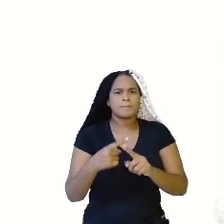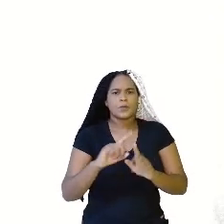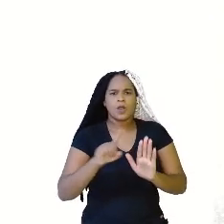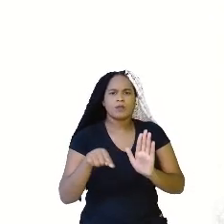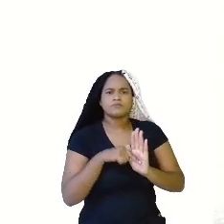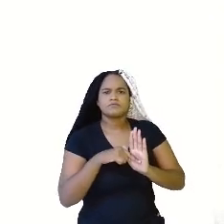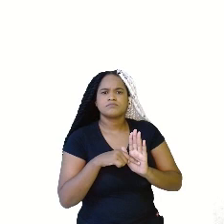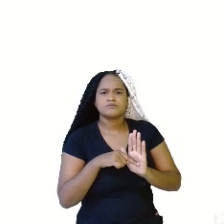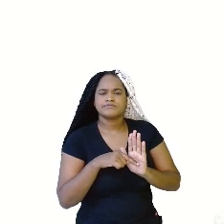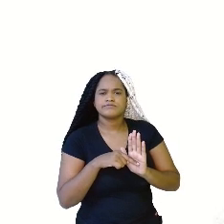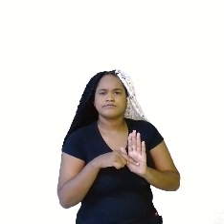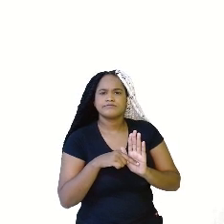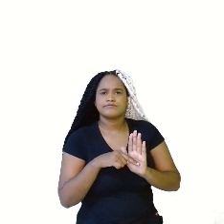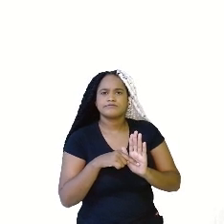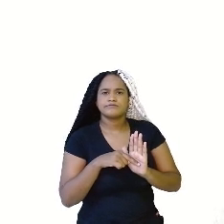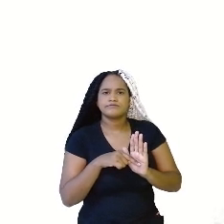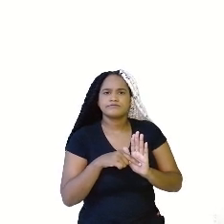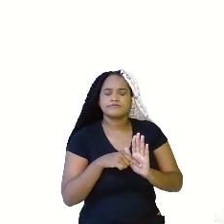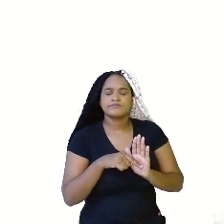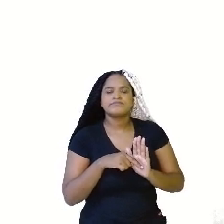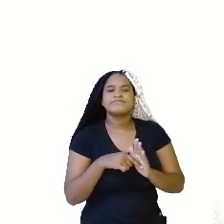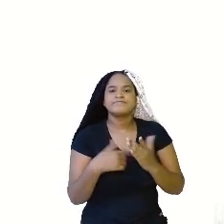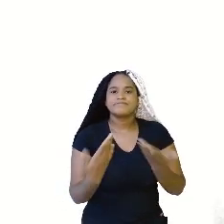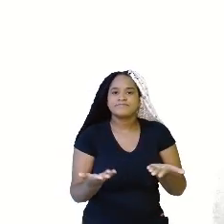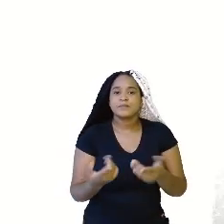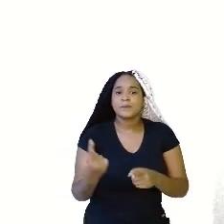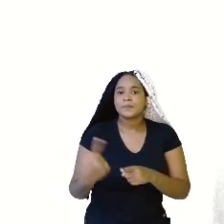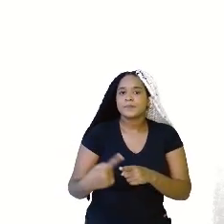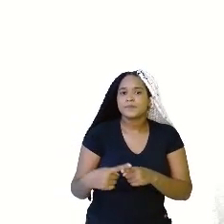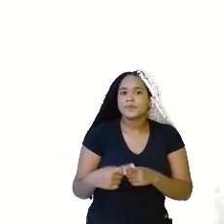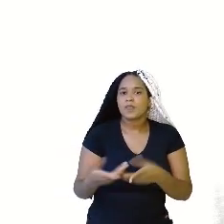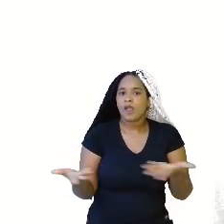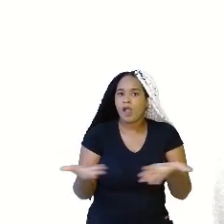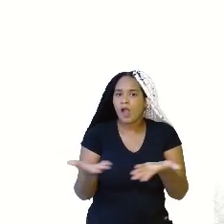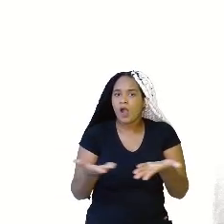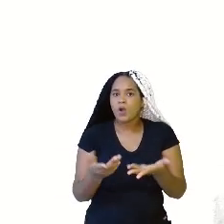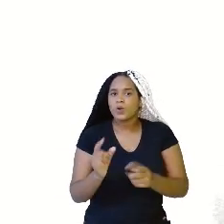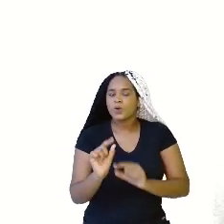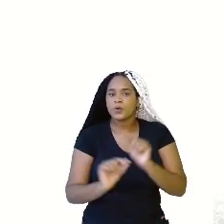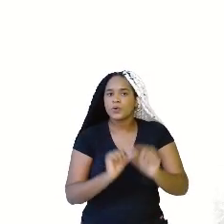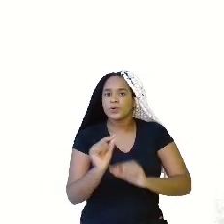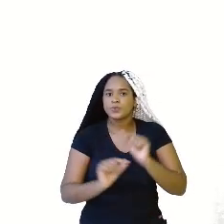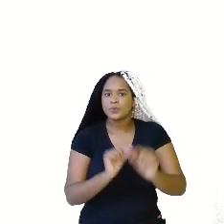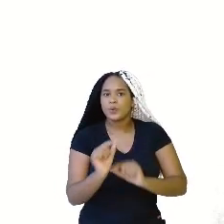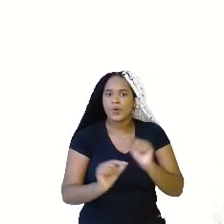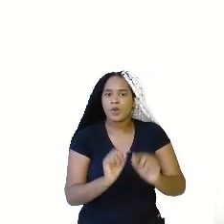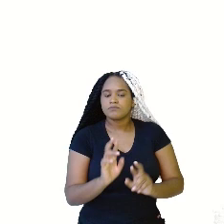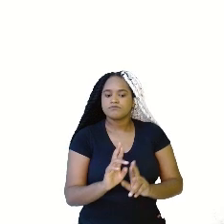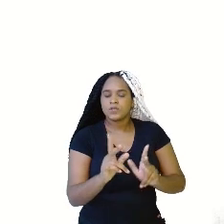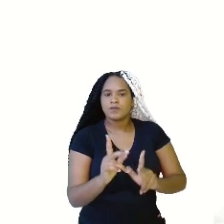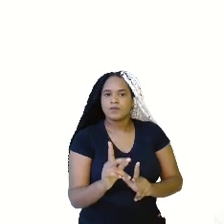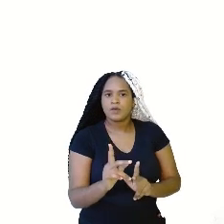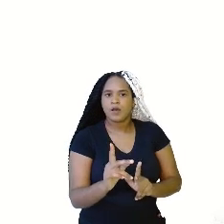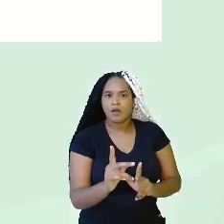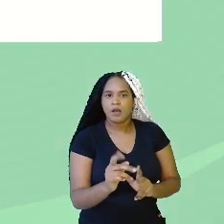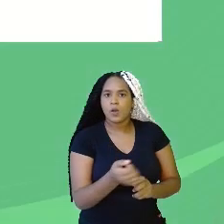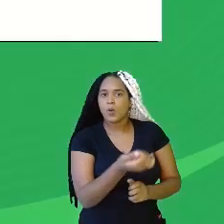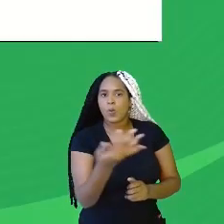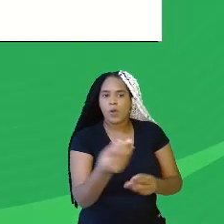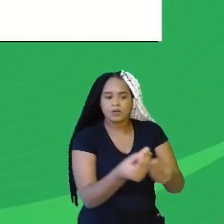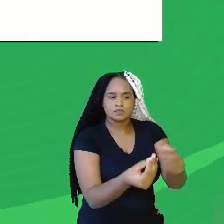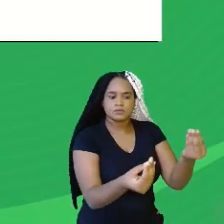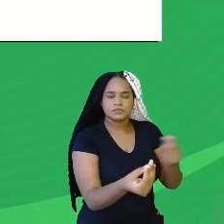de subtração? Isso mesmo, porque a gente está falando de diferença. A gente está falando do troco que ela